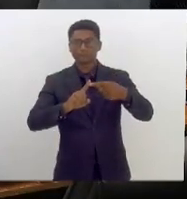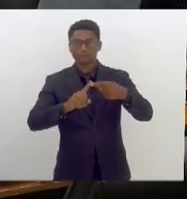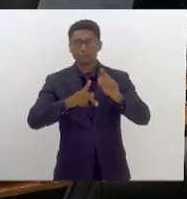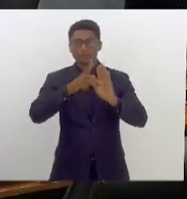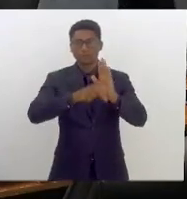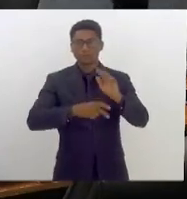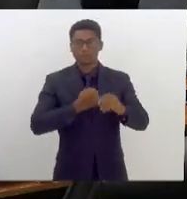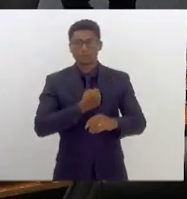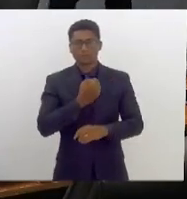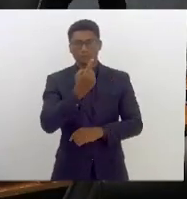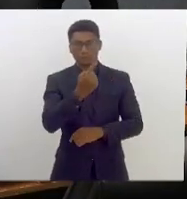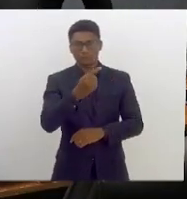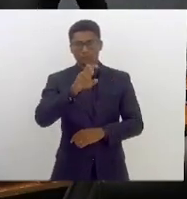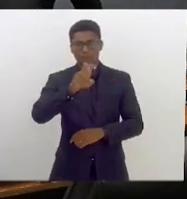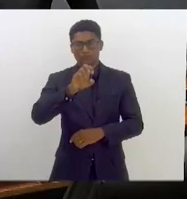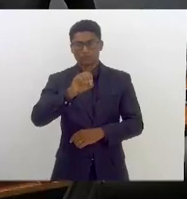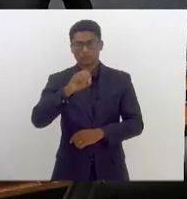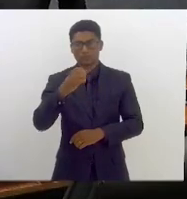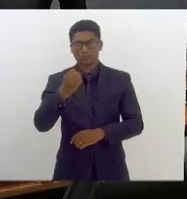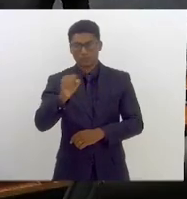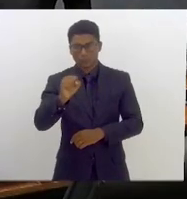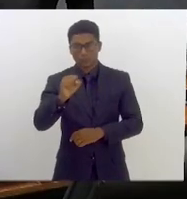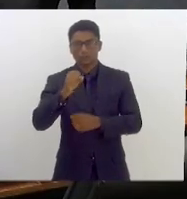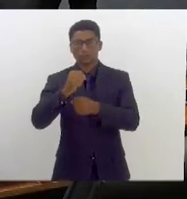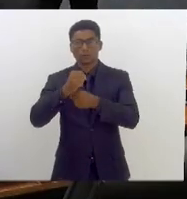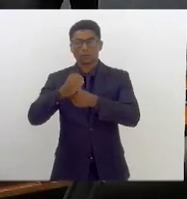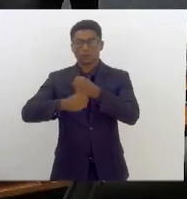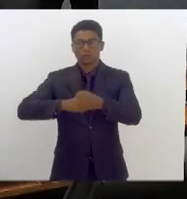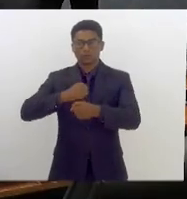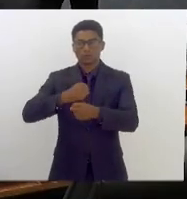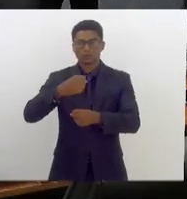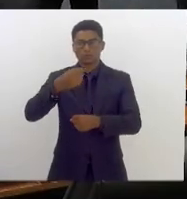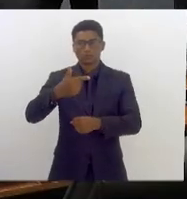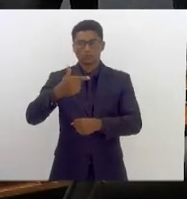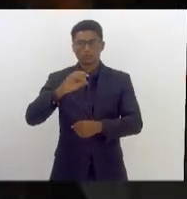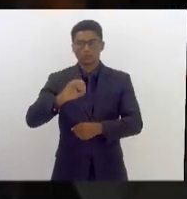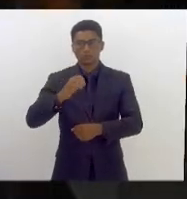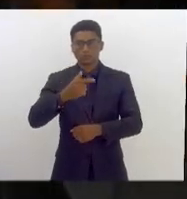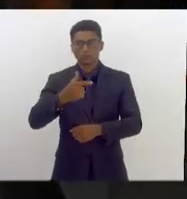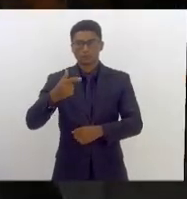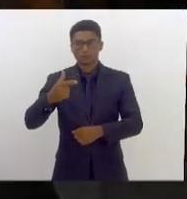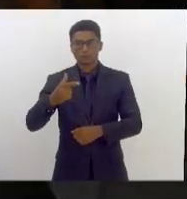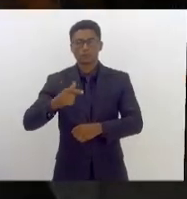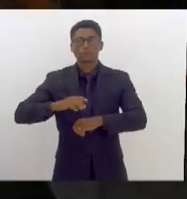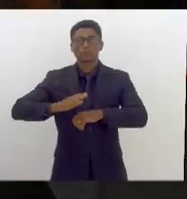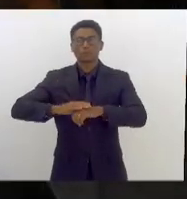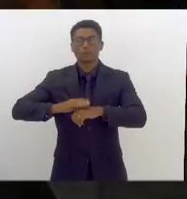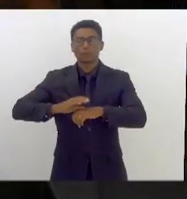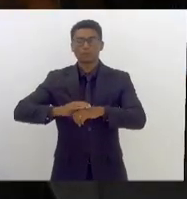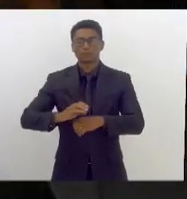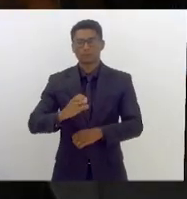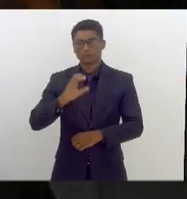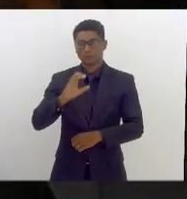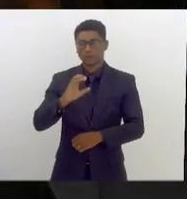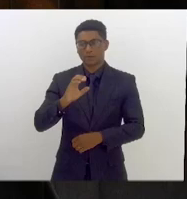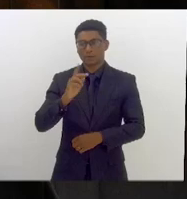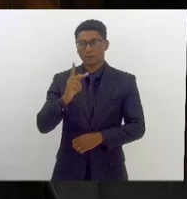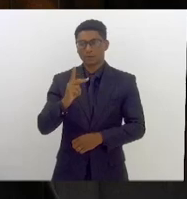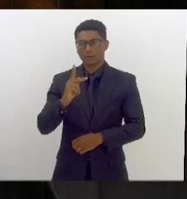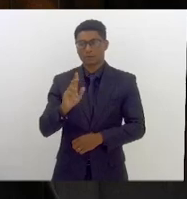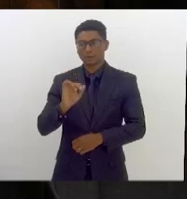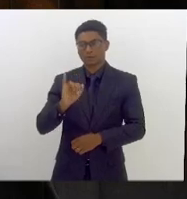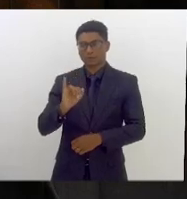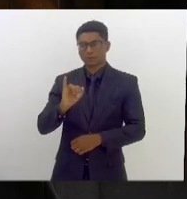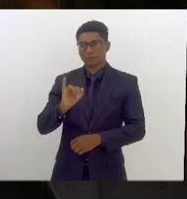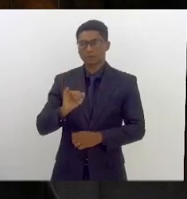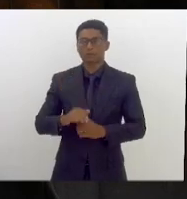resolução 1508 de 2022, de autoria da Comissão Parlamentar de Inquérito,